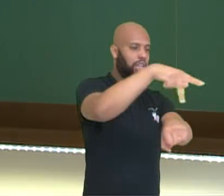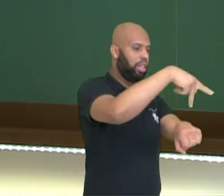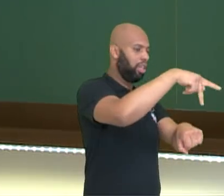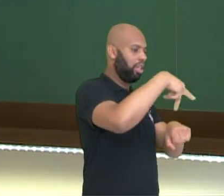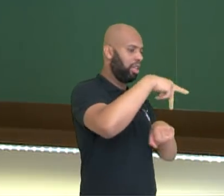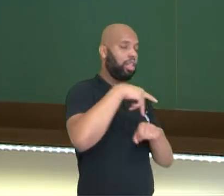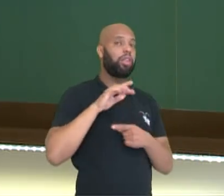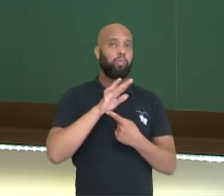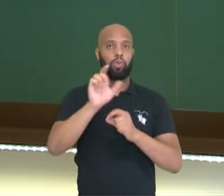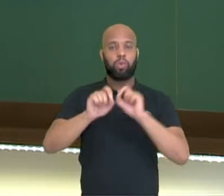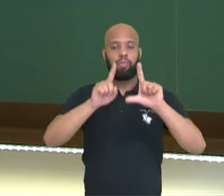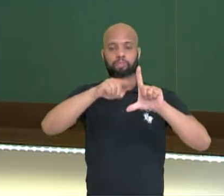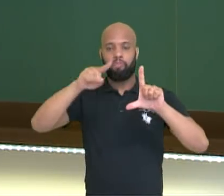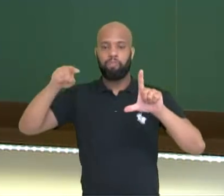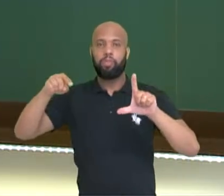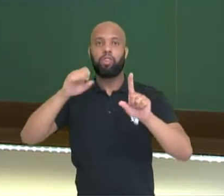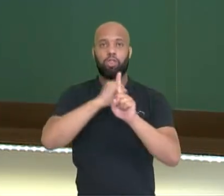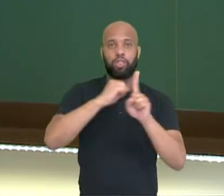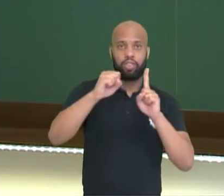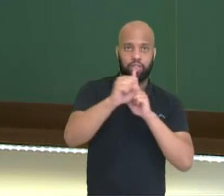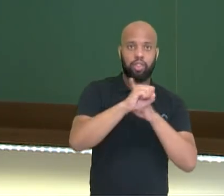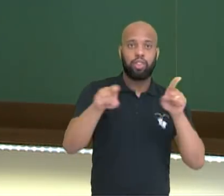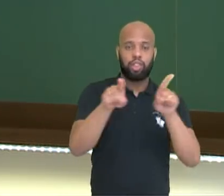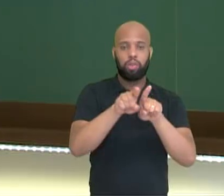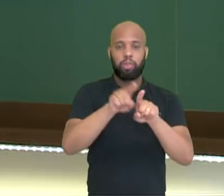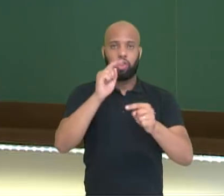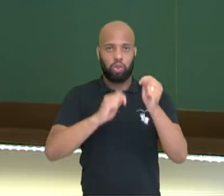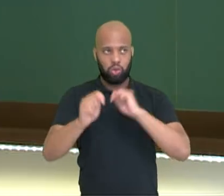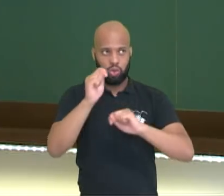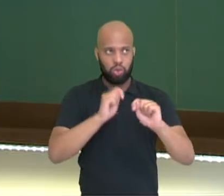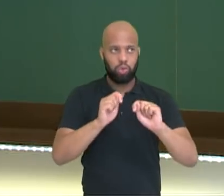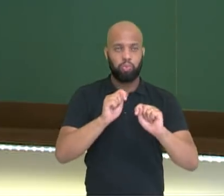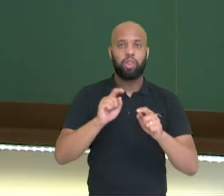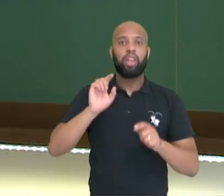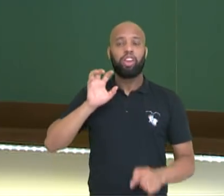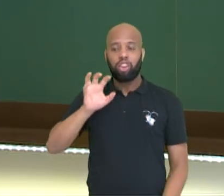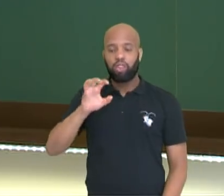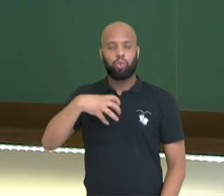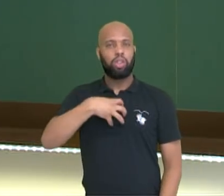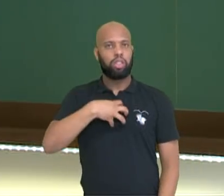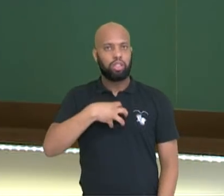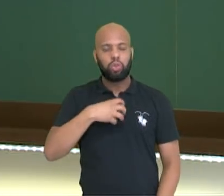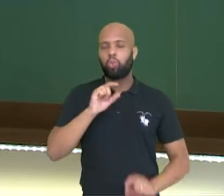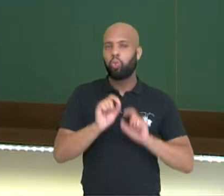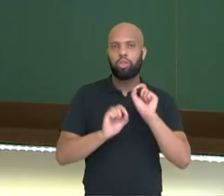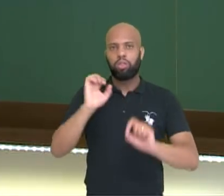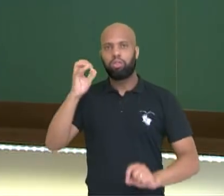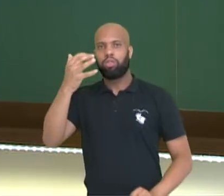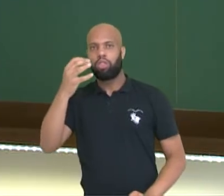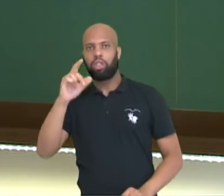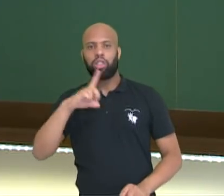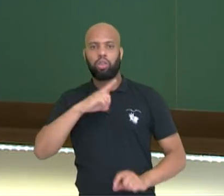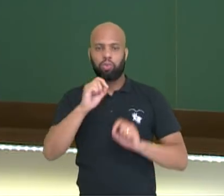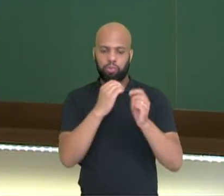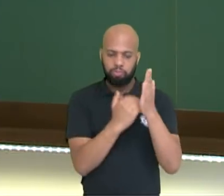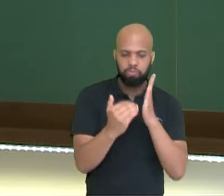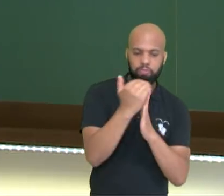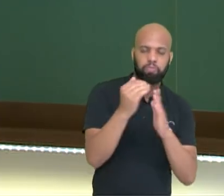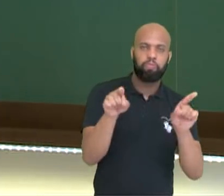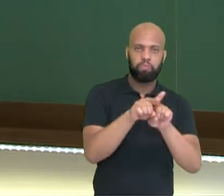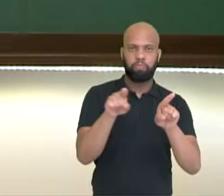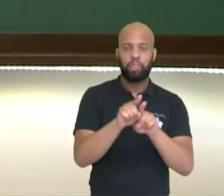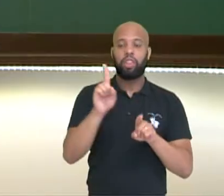indicadores sociais, indicadores políticos, indicadores econômicos que fazem com que eles estejam em posição de destaque.